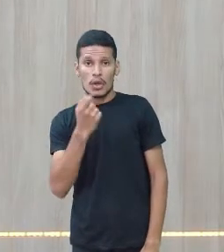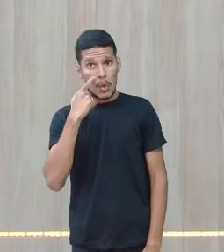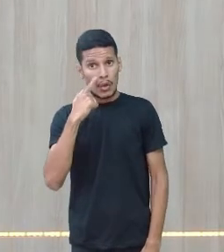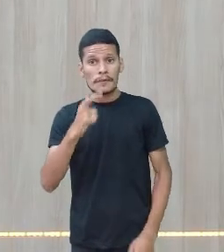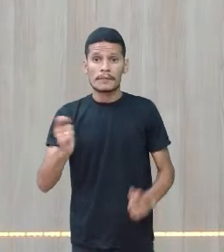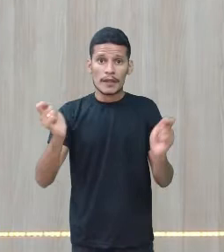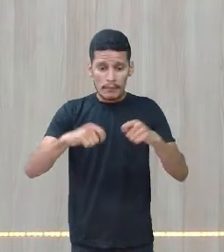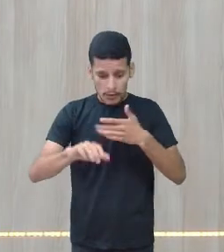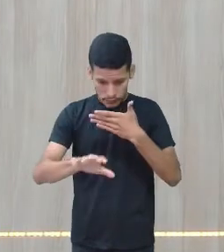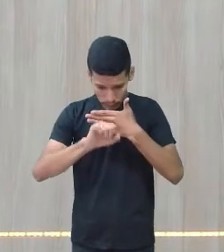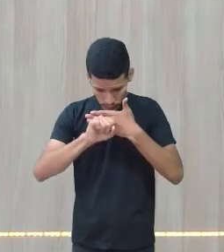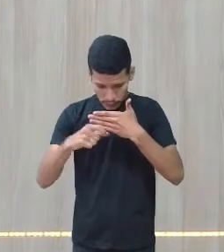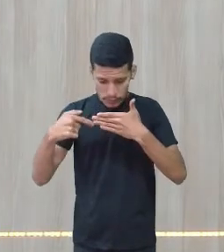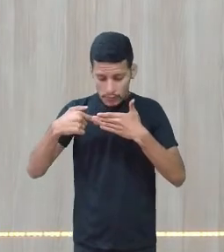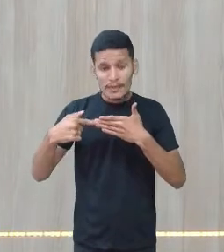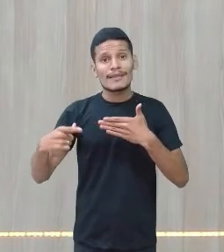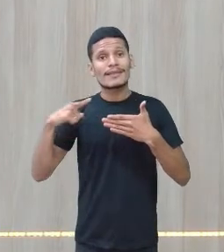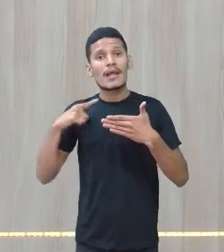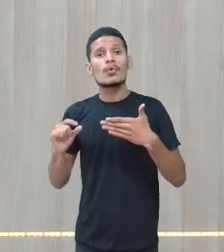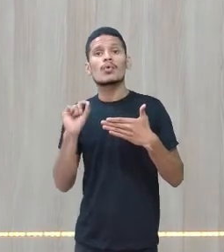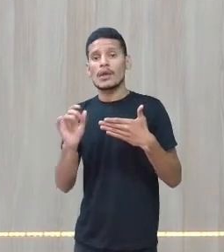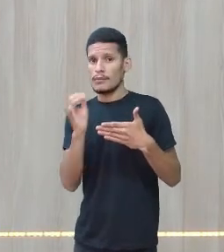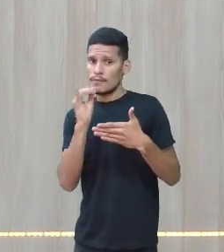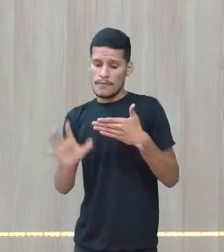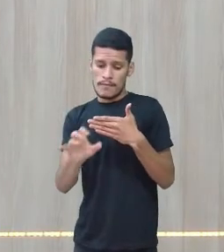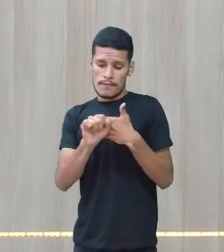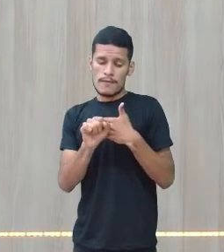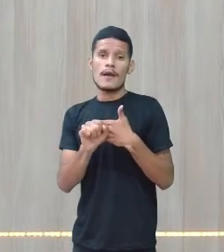são infectadas, quando apresentam aí